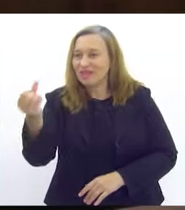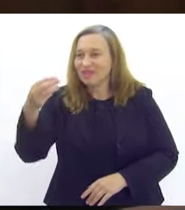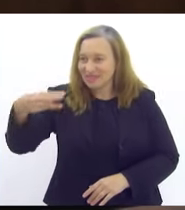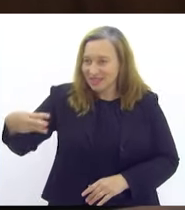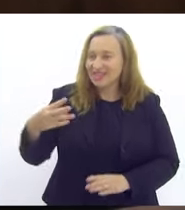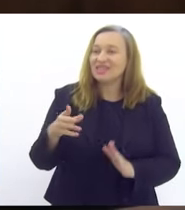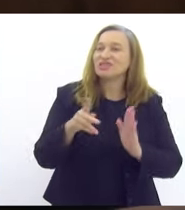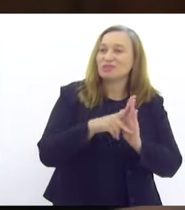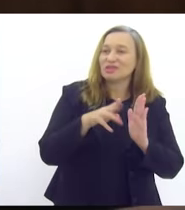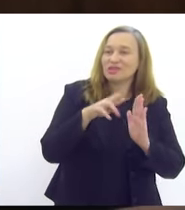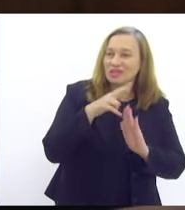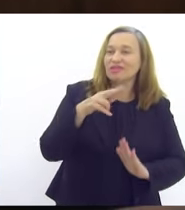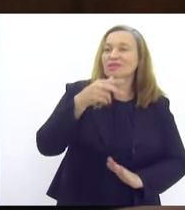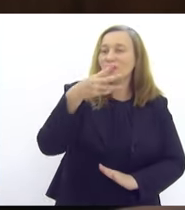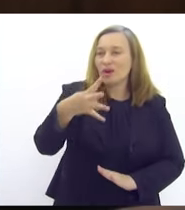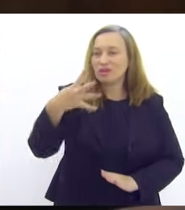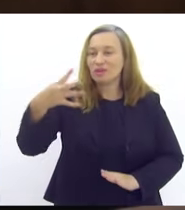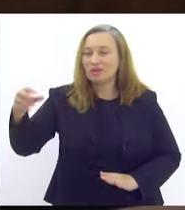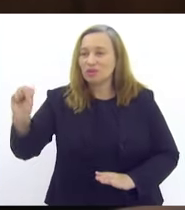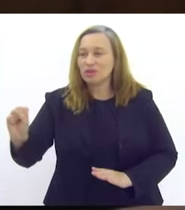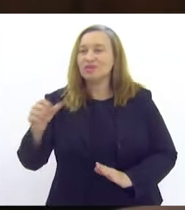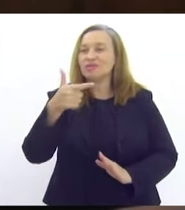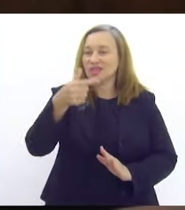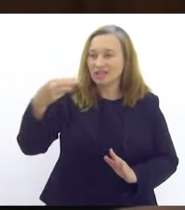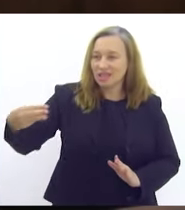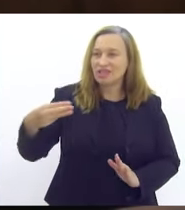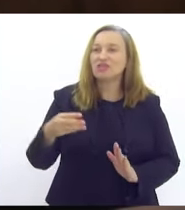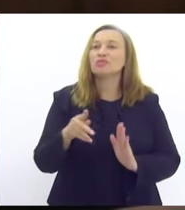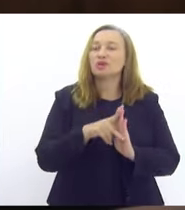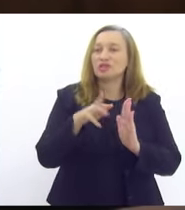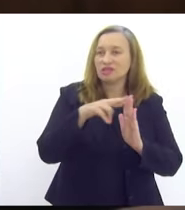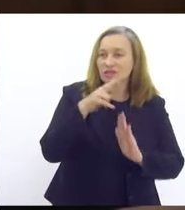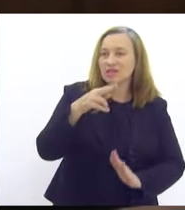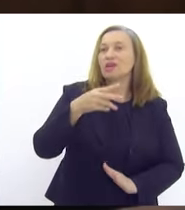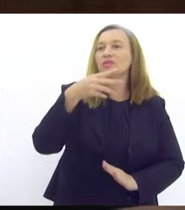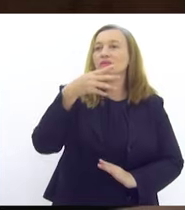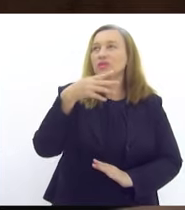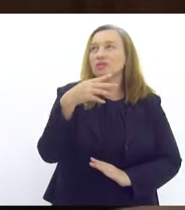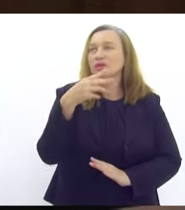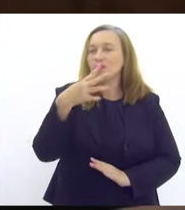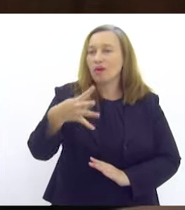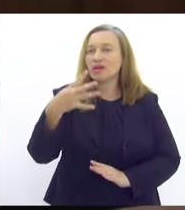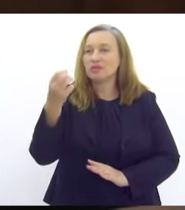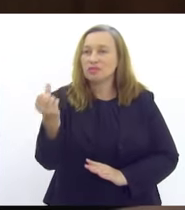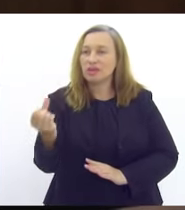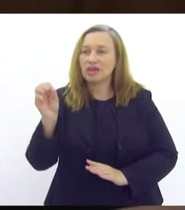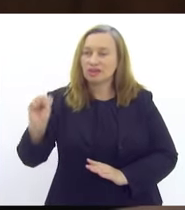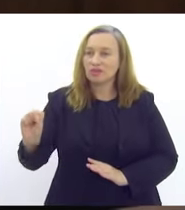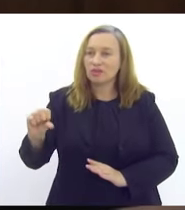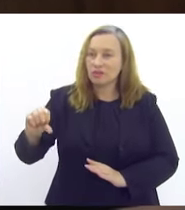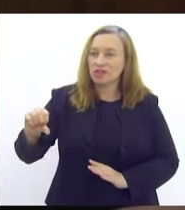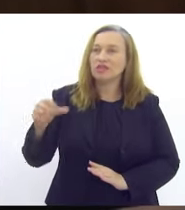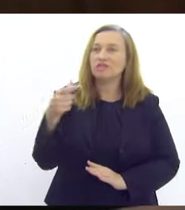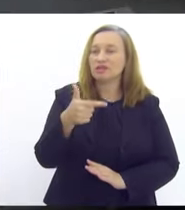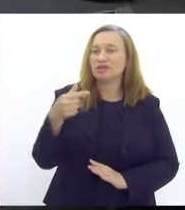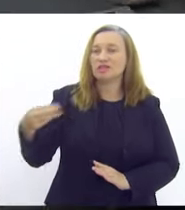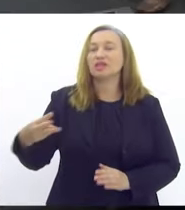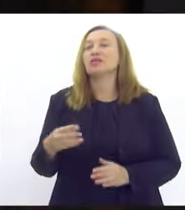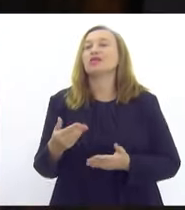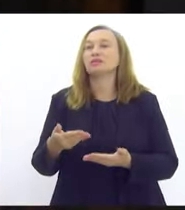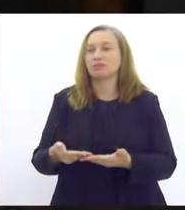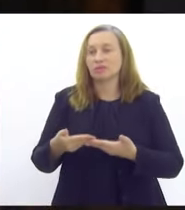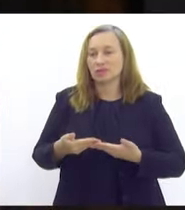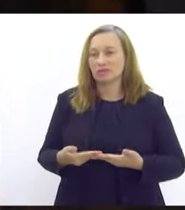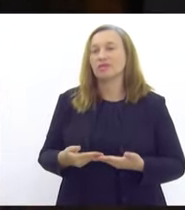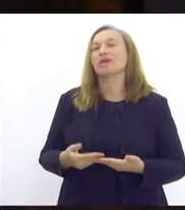23. Projeto de resolução 448 de 23. E o projeto de resolução 469 de 23. Se puder encaminhar.